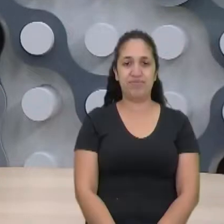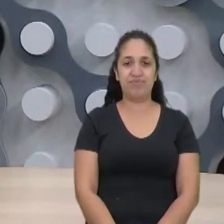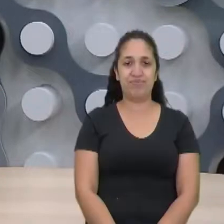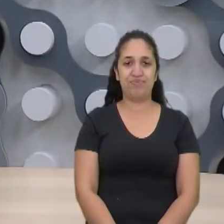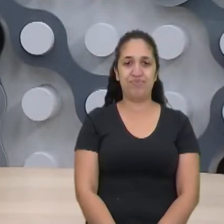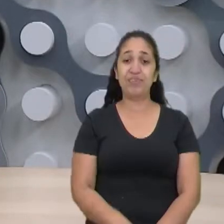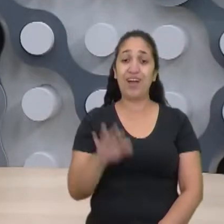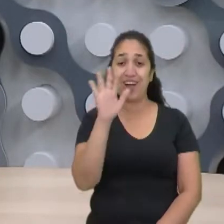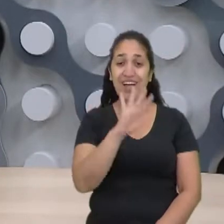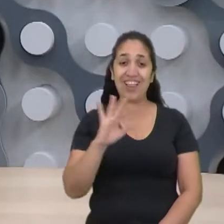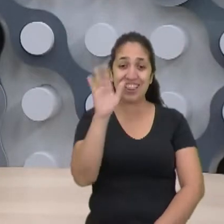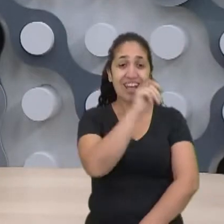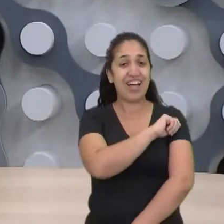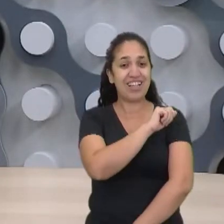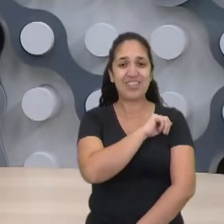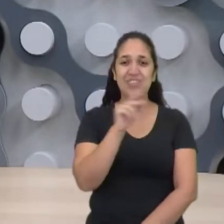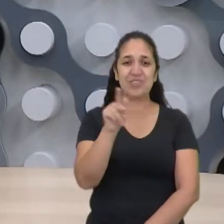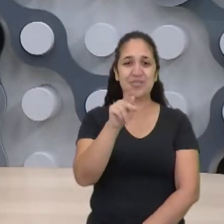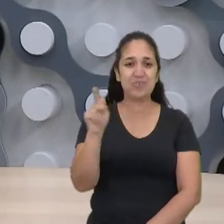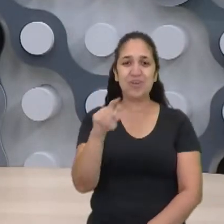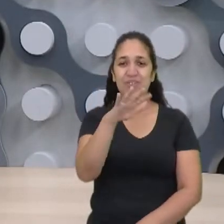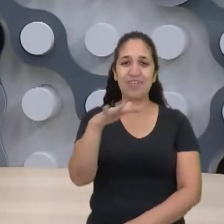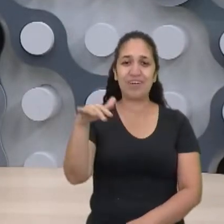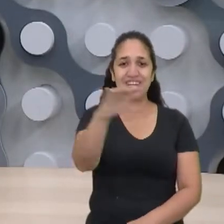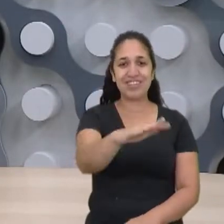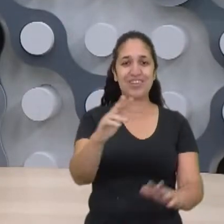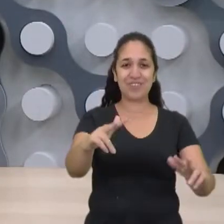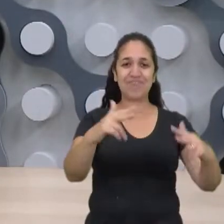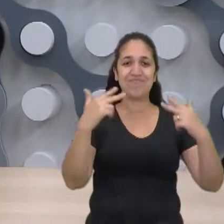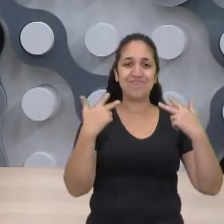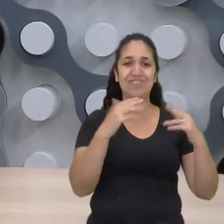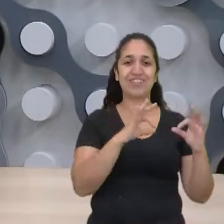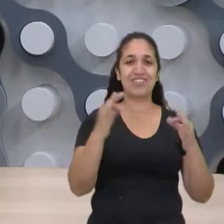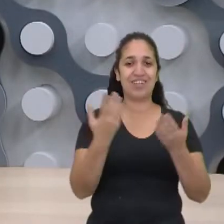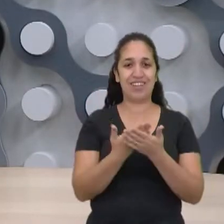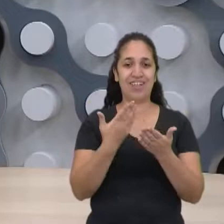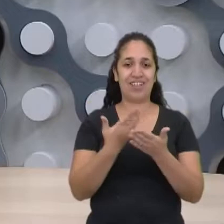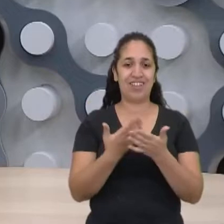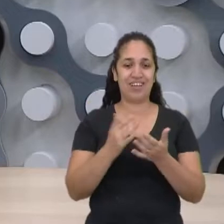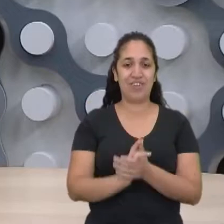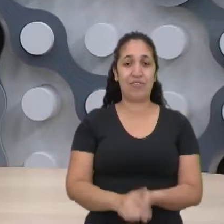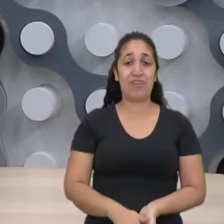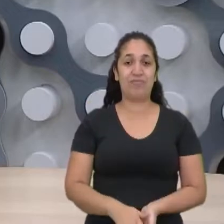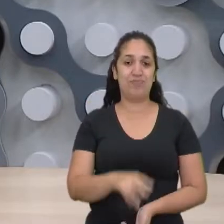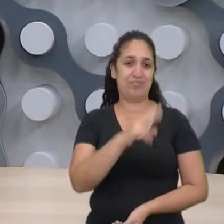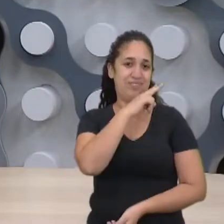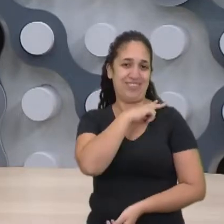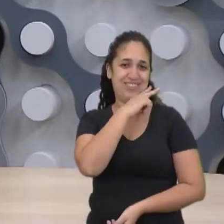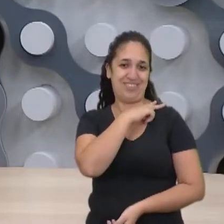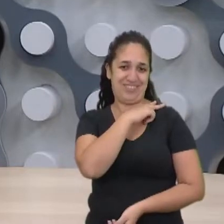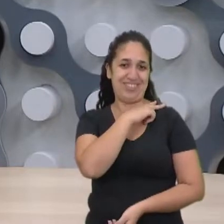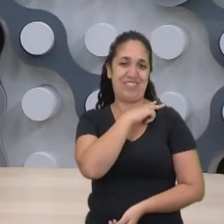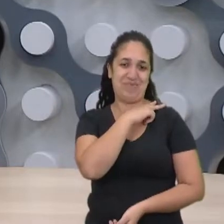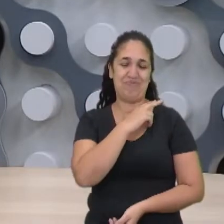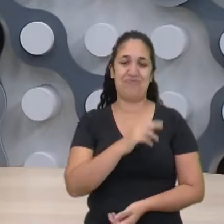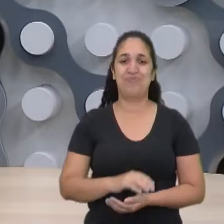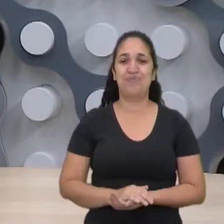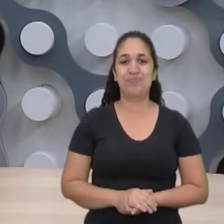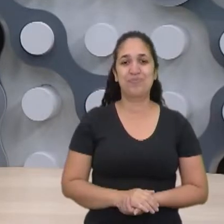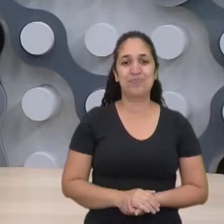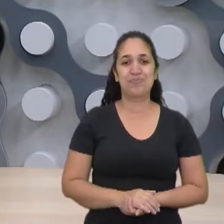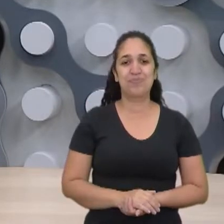Olá, alunos, professores e a todos que irão acompanhar a mais essa aula para a segunda série do ensino médio, né? Estamos